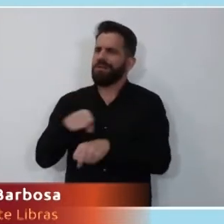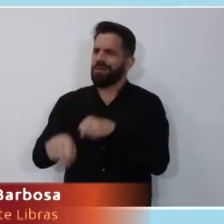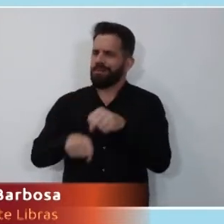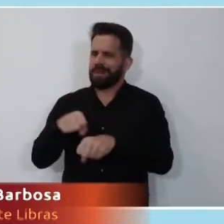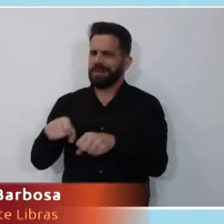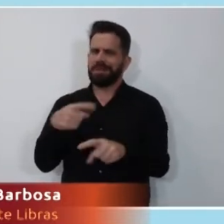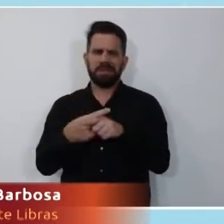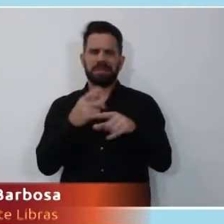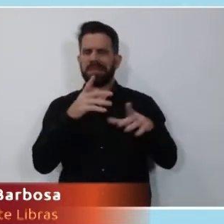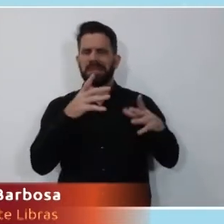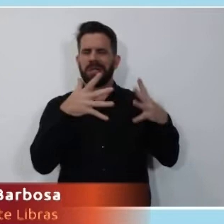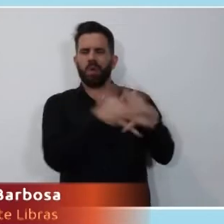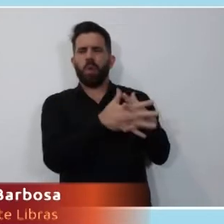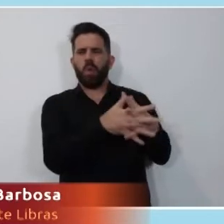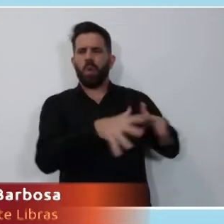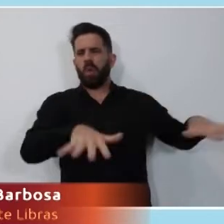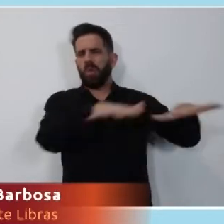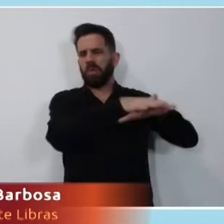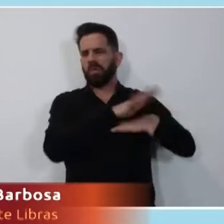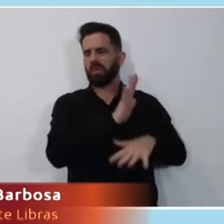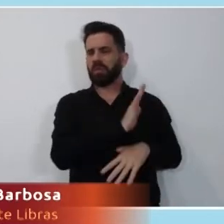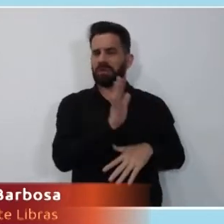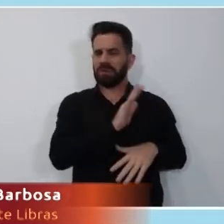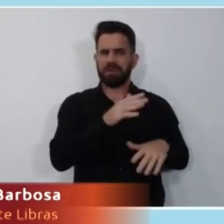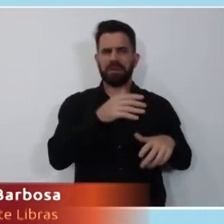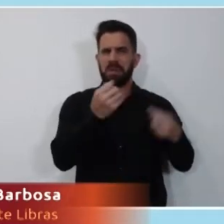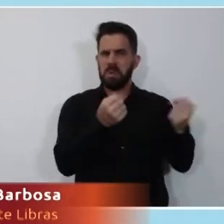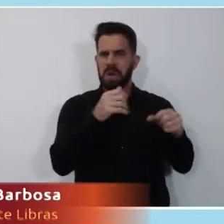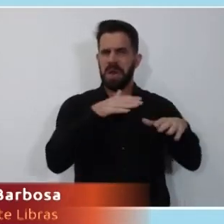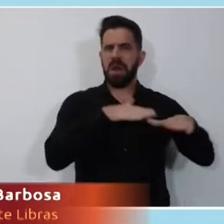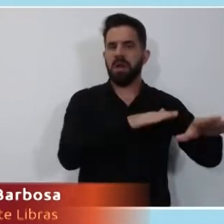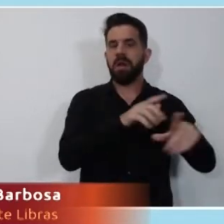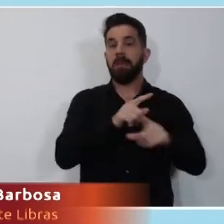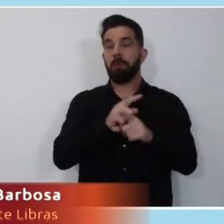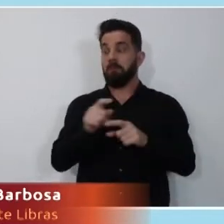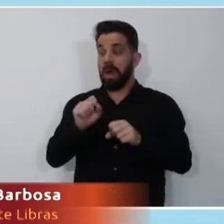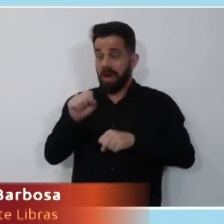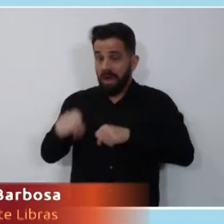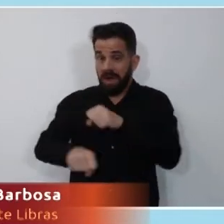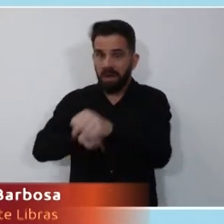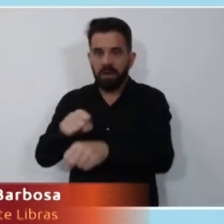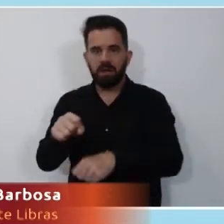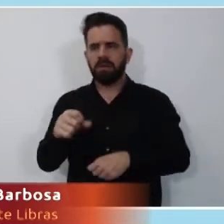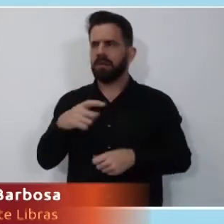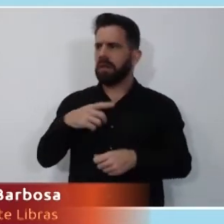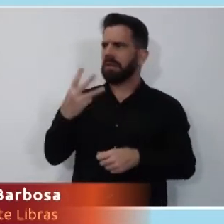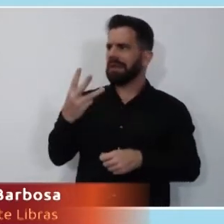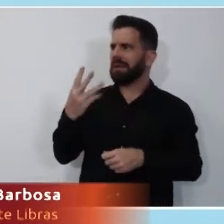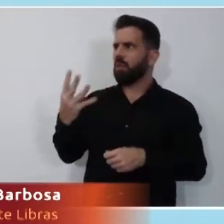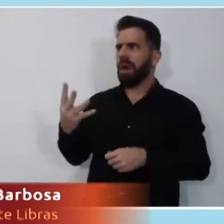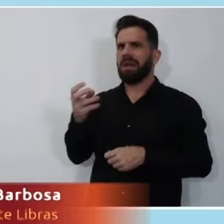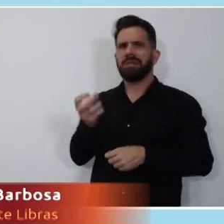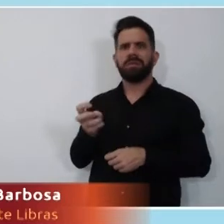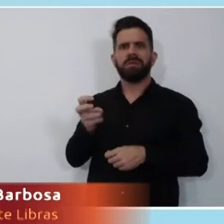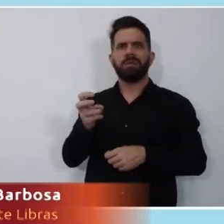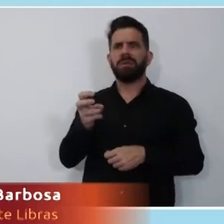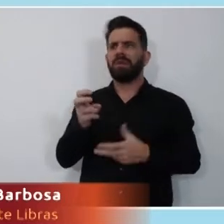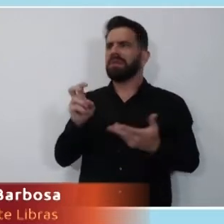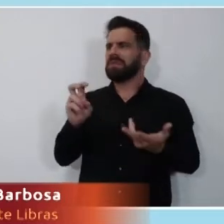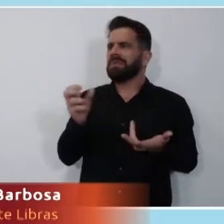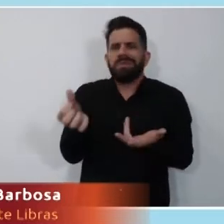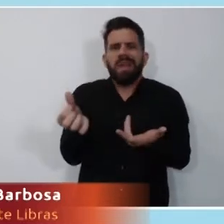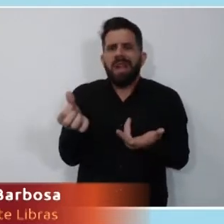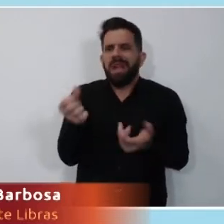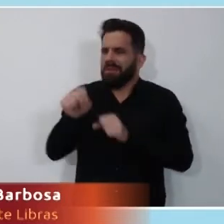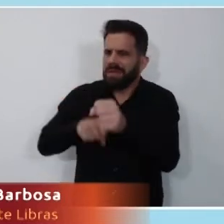nessa confusão. A gente não anda em qualquer rua que a gente passe mais de 30 segundos sem ver 3, 4, 5, 6 bicicletas. Ou seja,